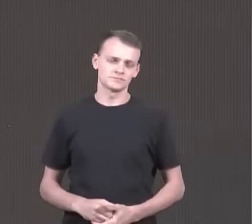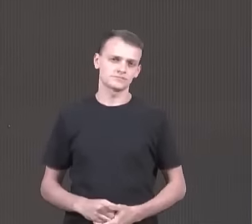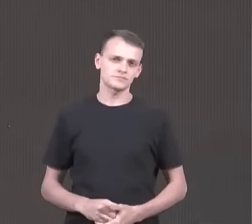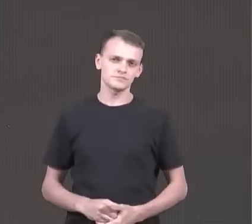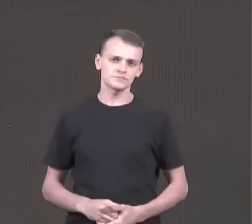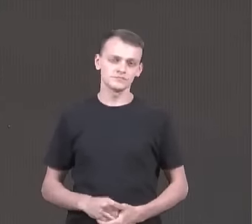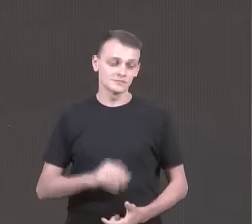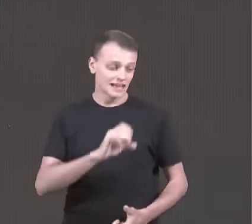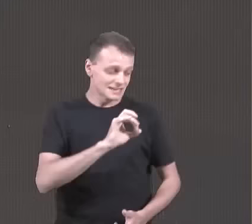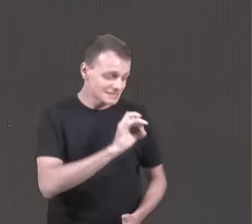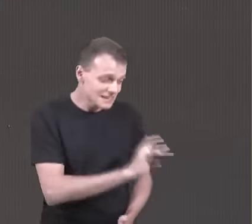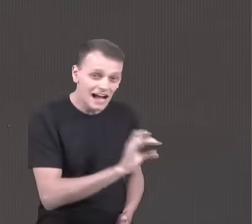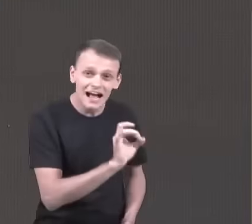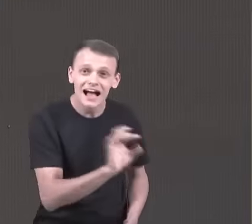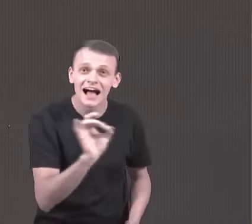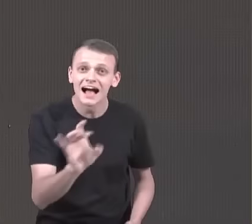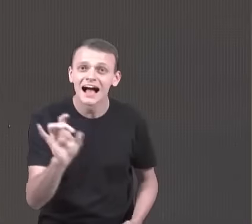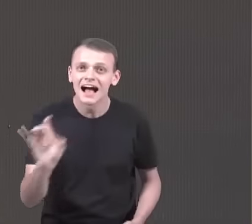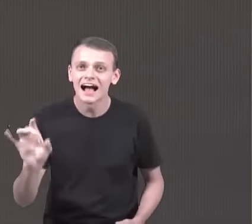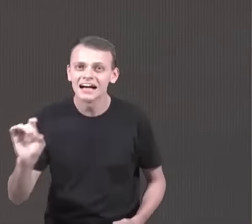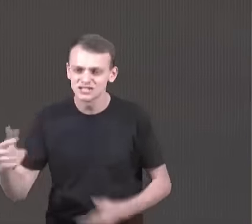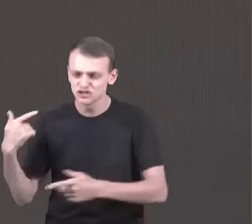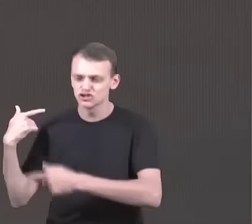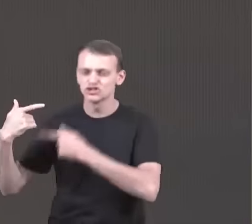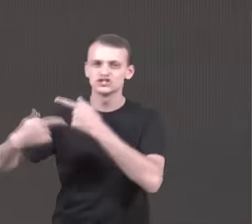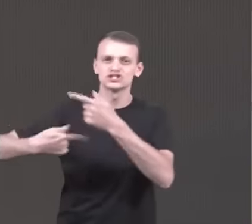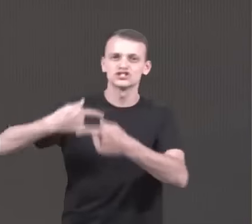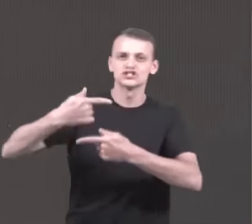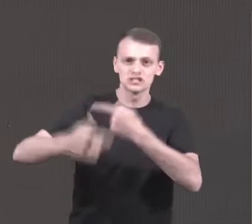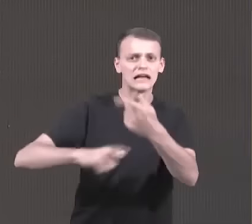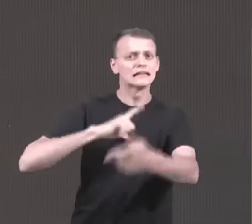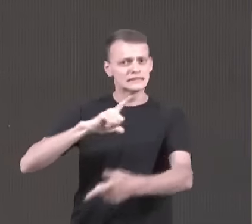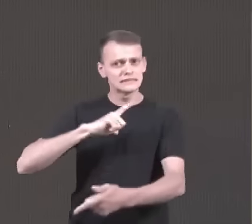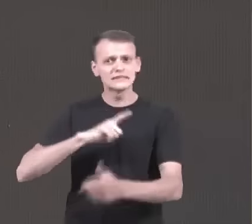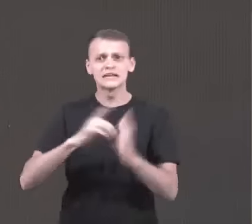Cada geração tem seu anticristo.